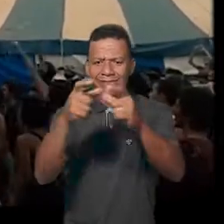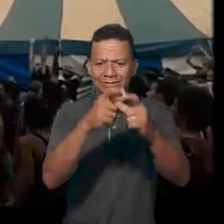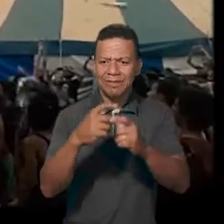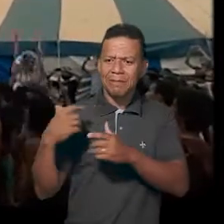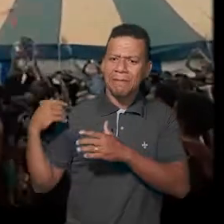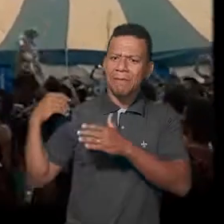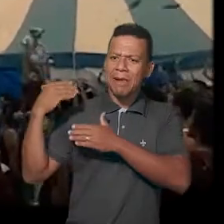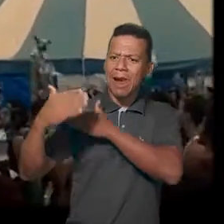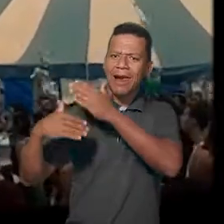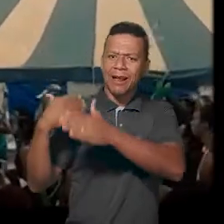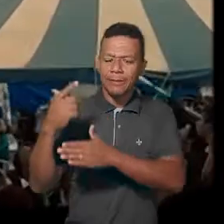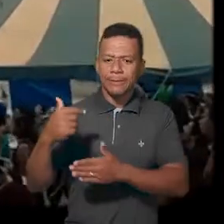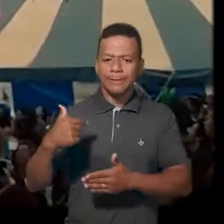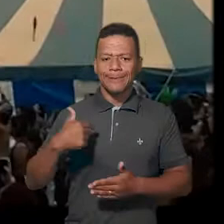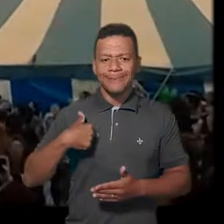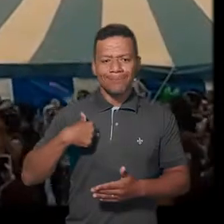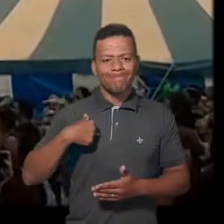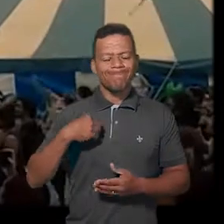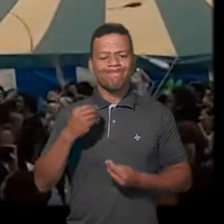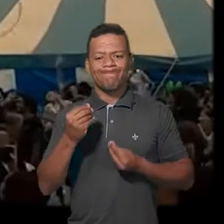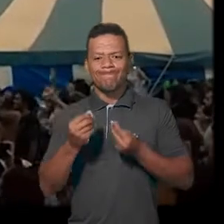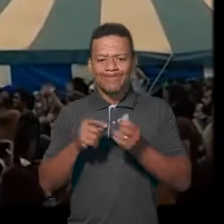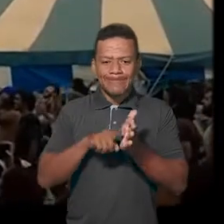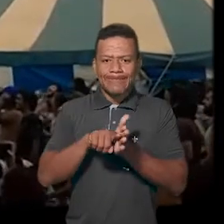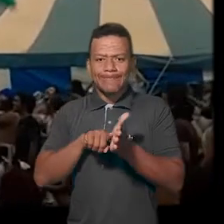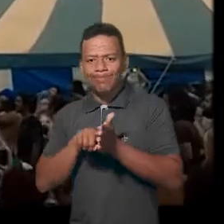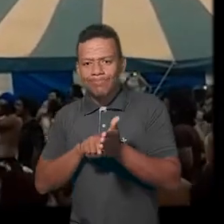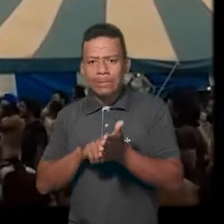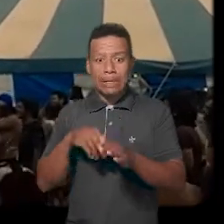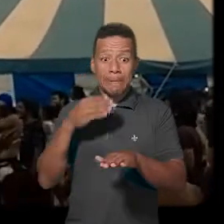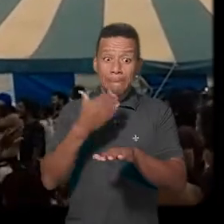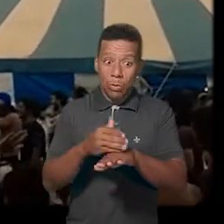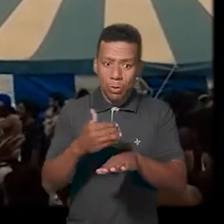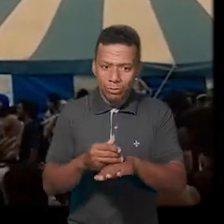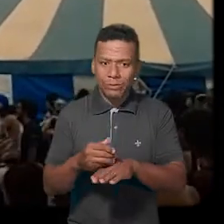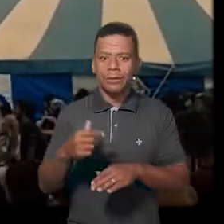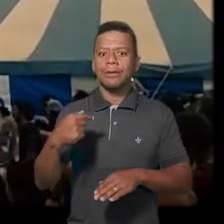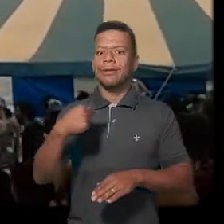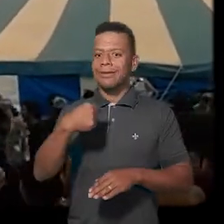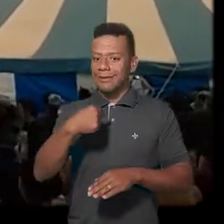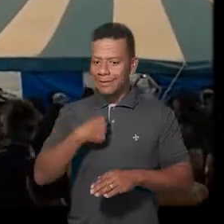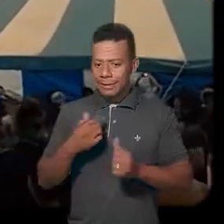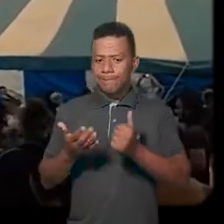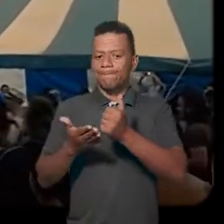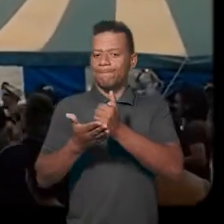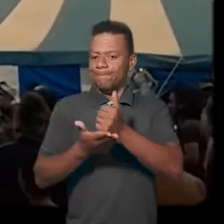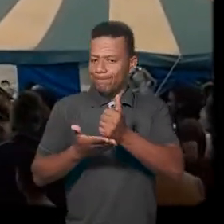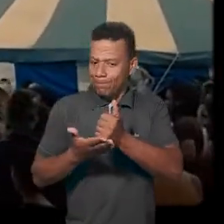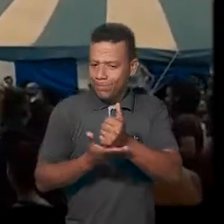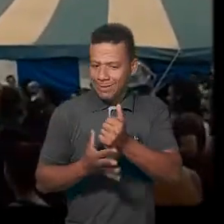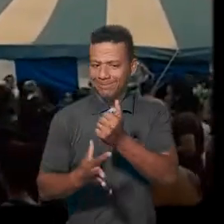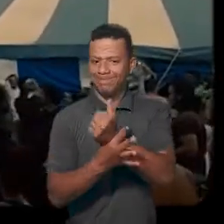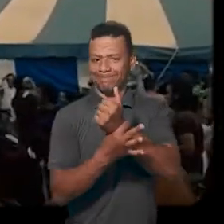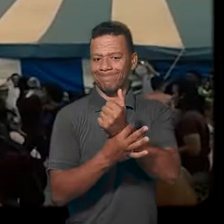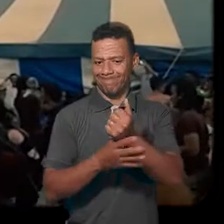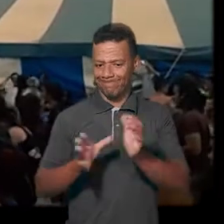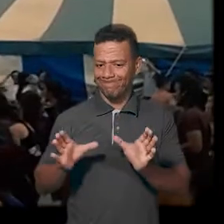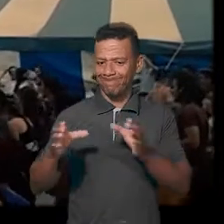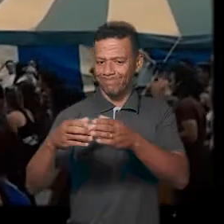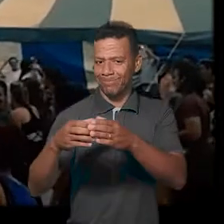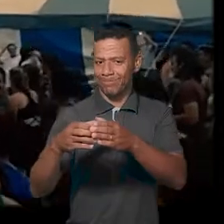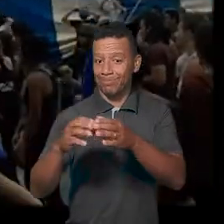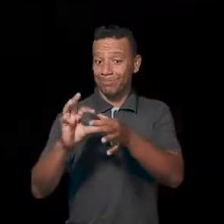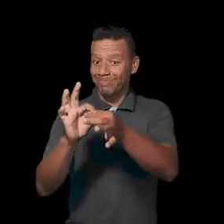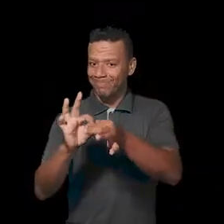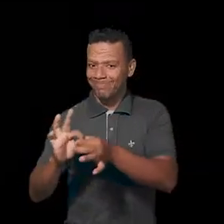essa engenhosidade e inteligência que vem da prática e fortalece o que me parece ser a base que sustenta todo esse coletivo, a